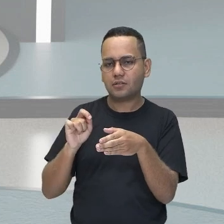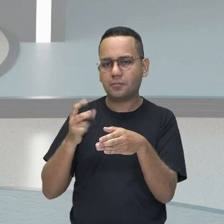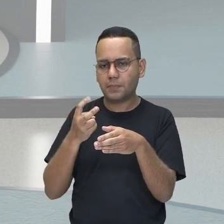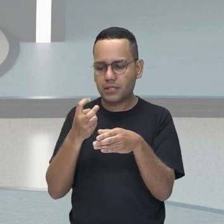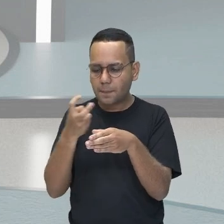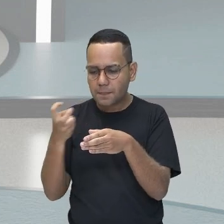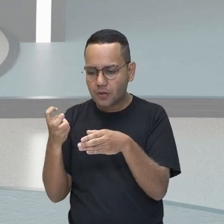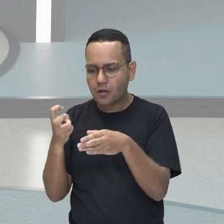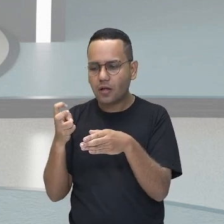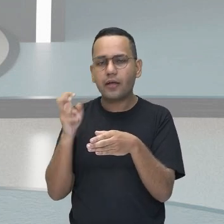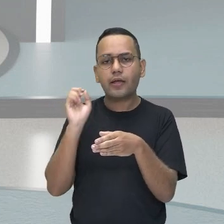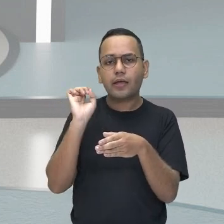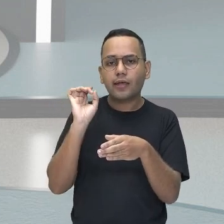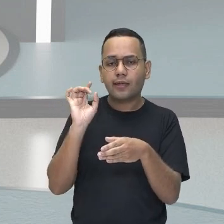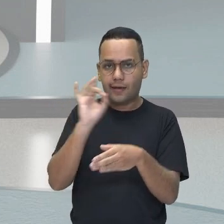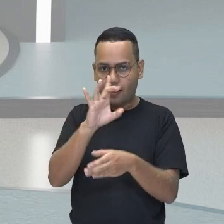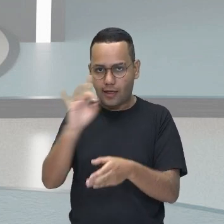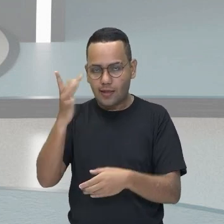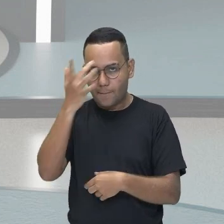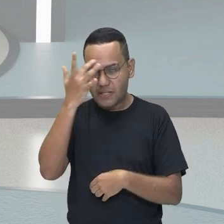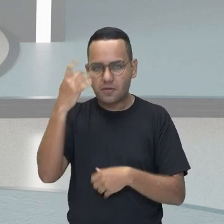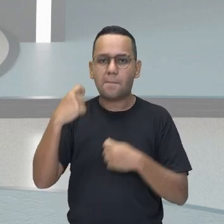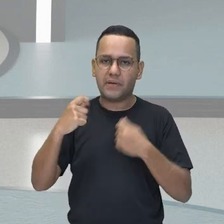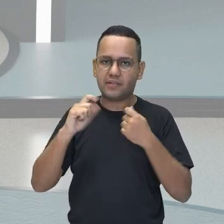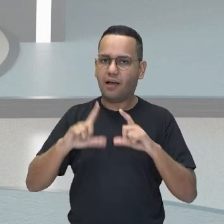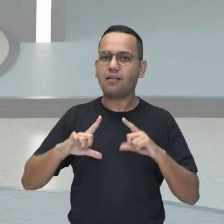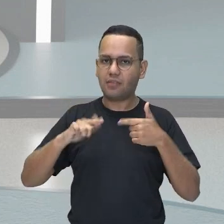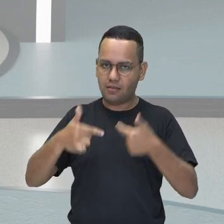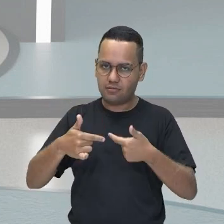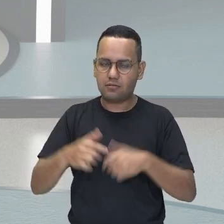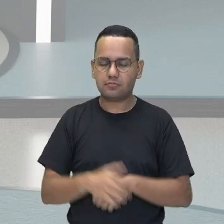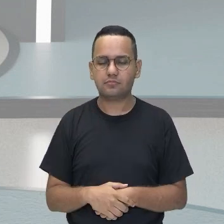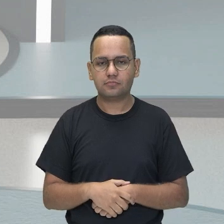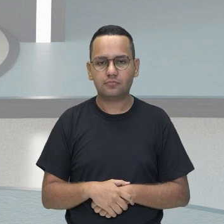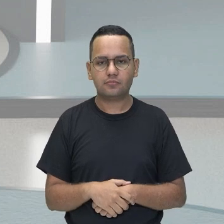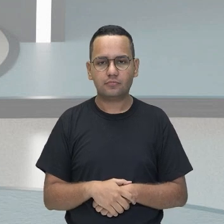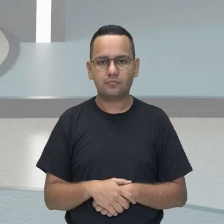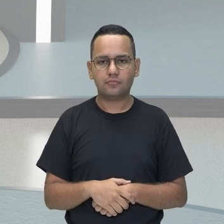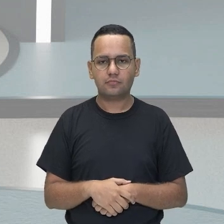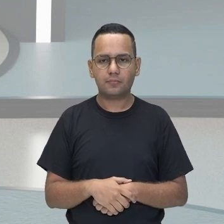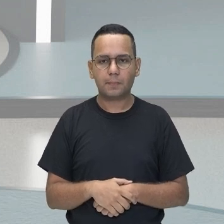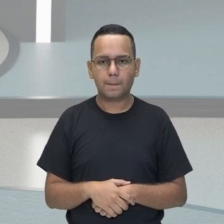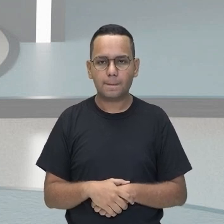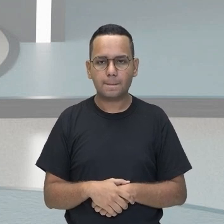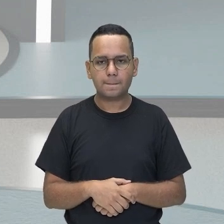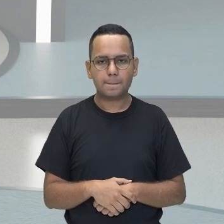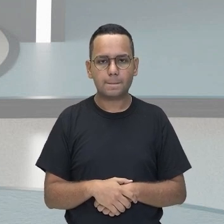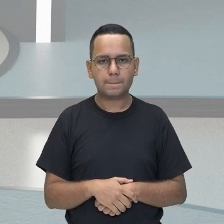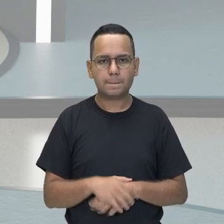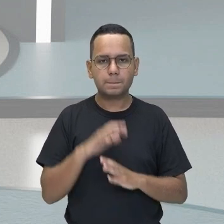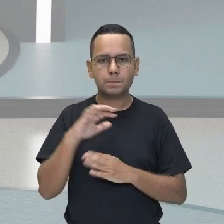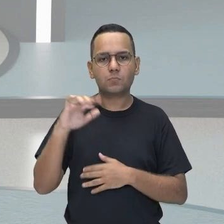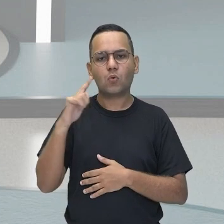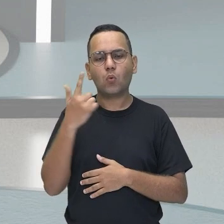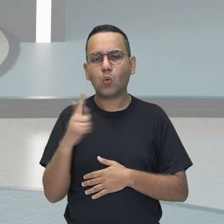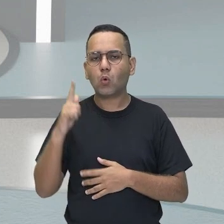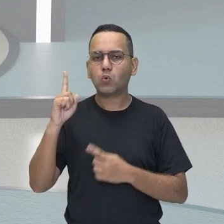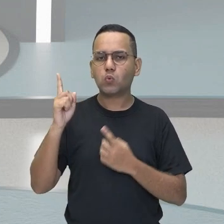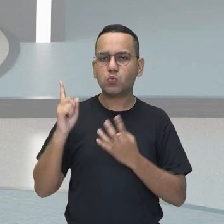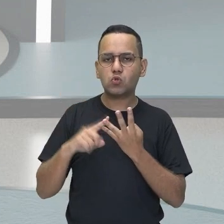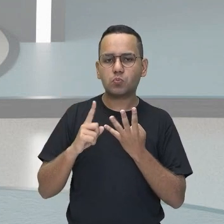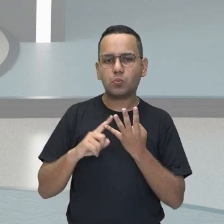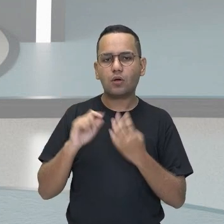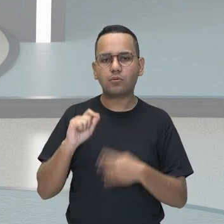um precisa fazer a sua parte. E nesse aspecto de que cada um precisa fazer a sua parte, eu já chamo o último tipo de higiene, que foi a